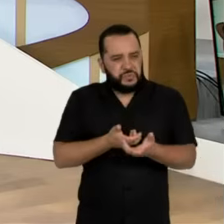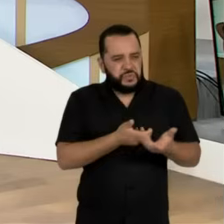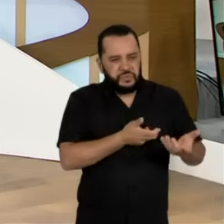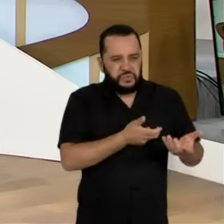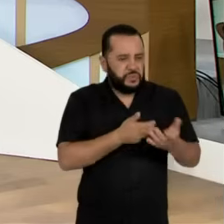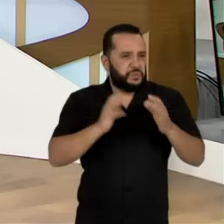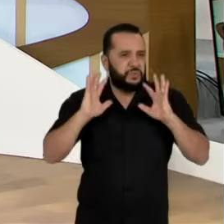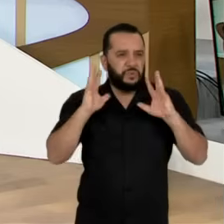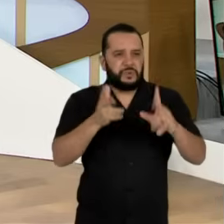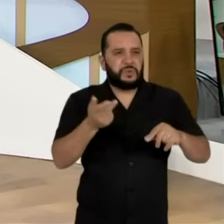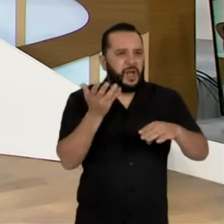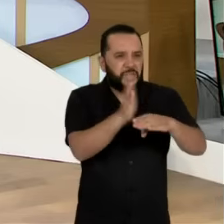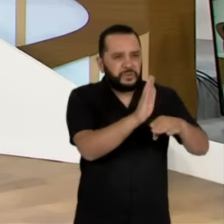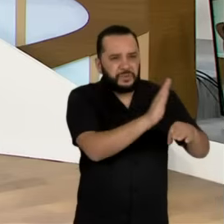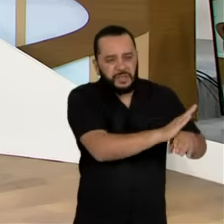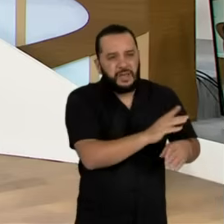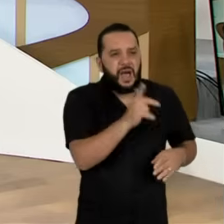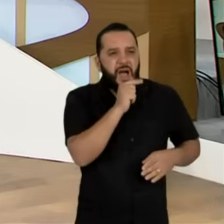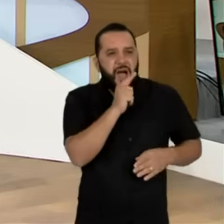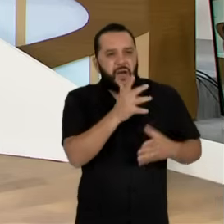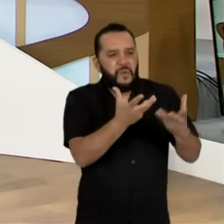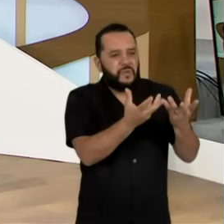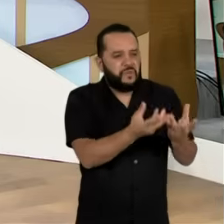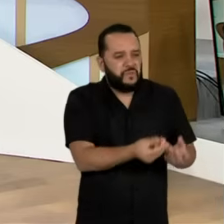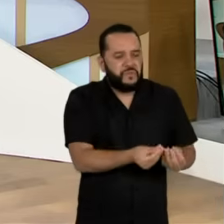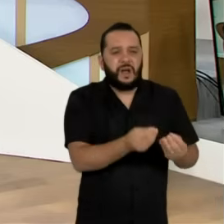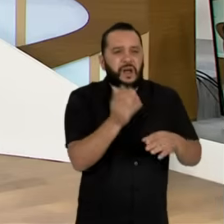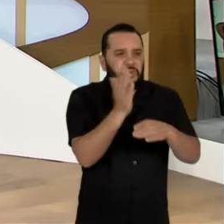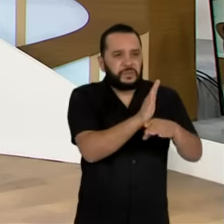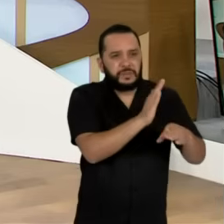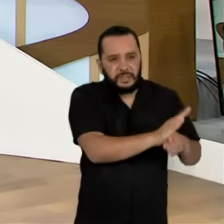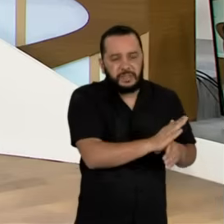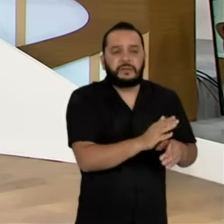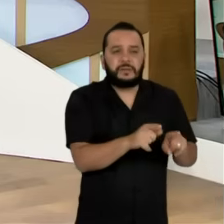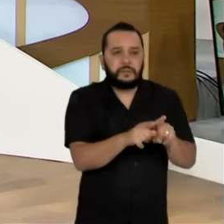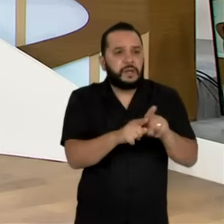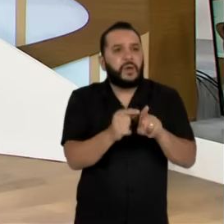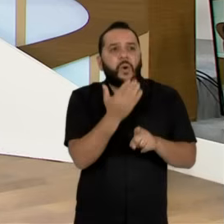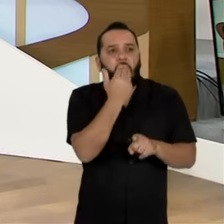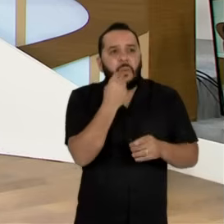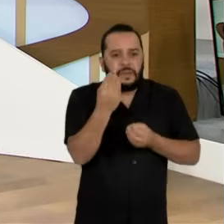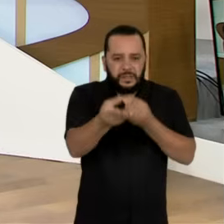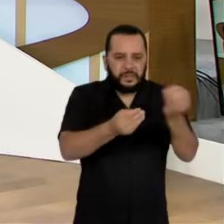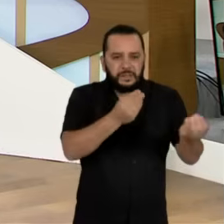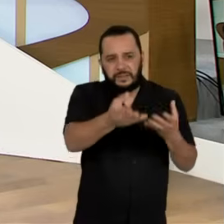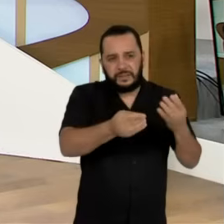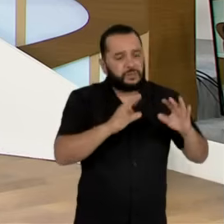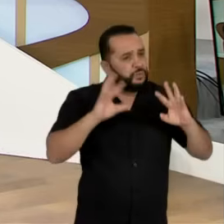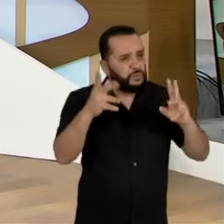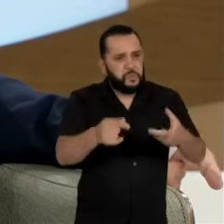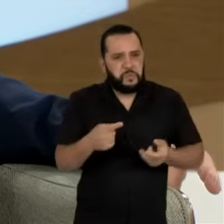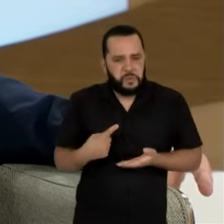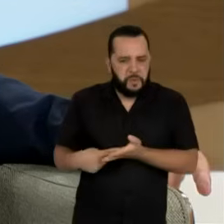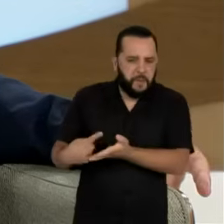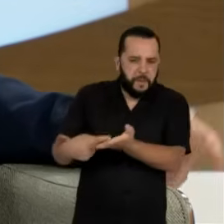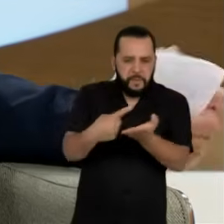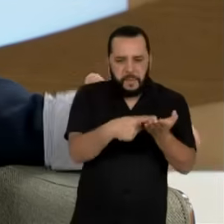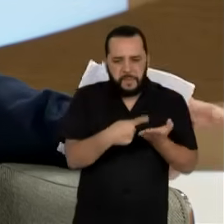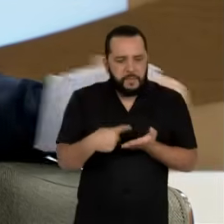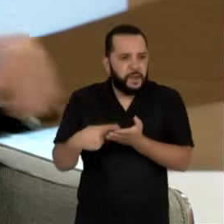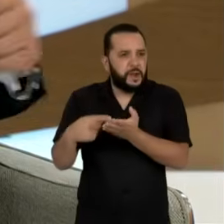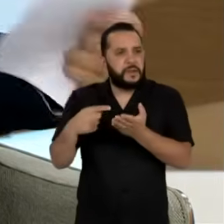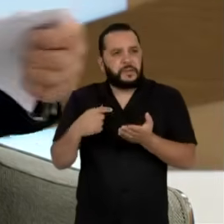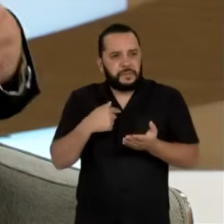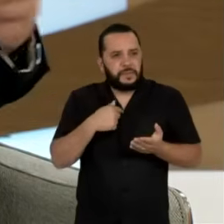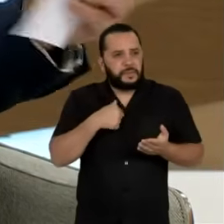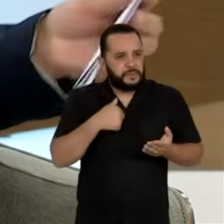comunidade, todo mundo se ajudando, mandando água, mandando comida, né? E a vila toda combatendo aquele incêndio, né? Todo mundo